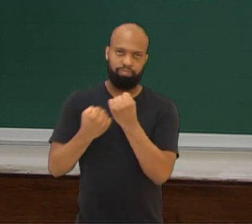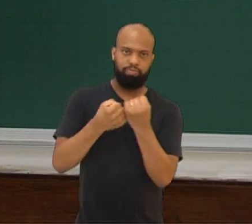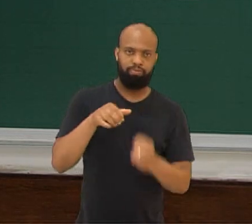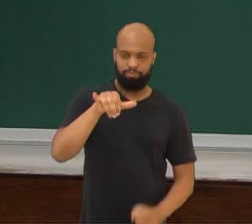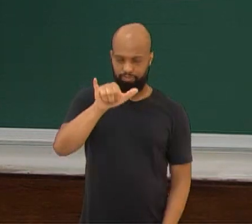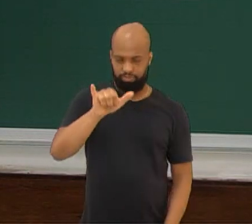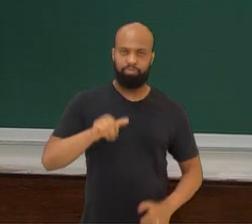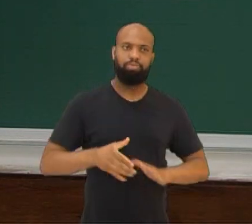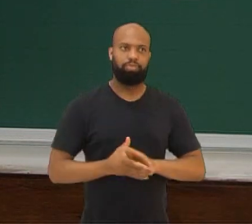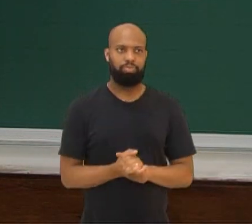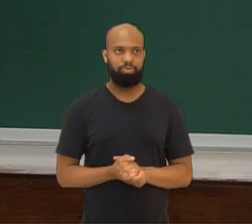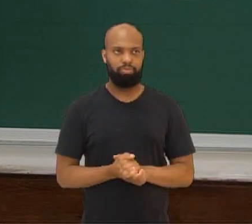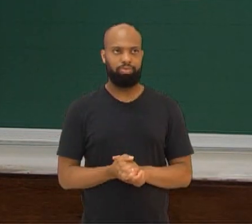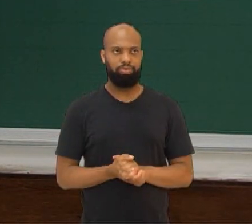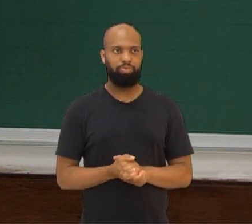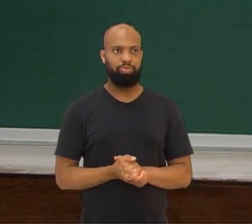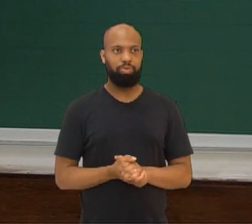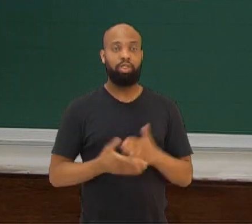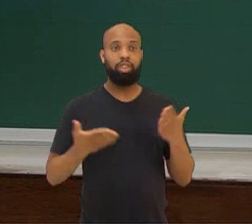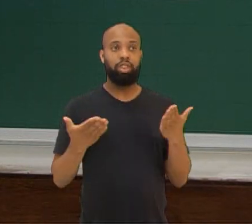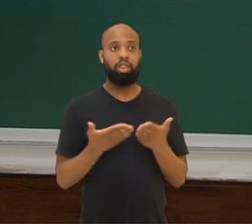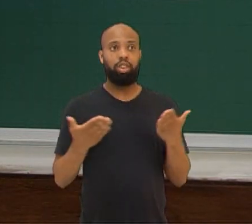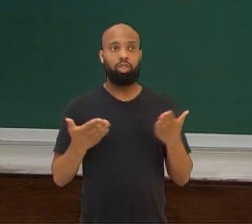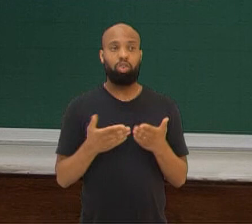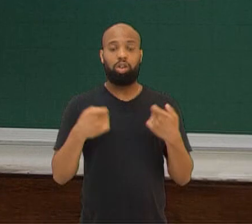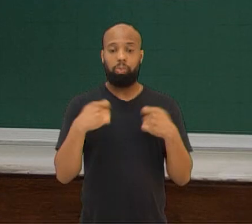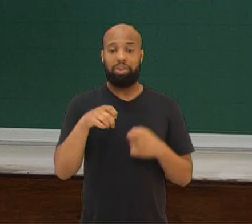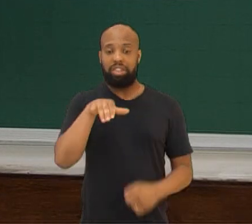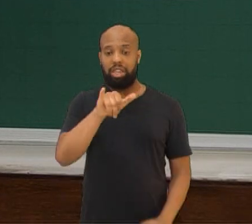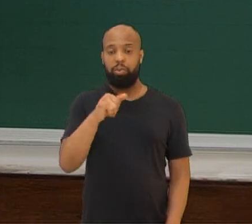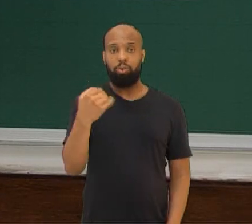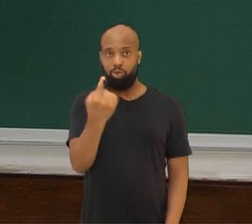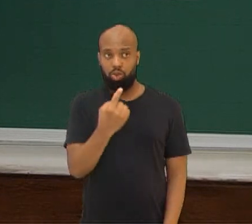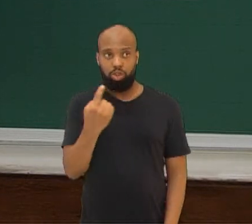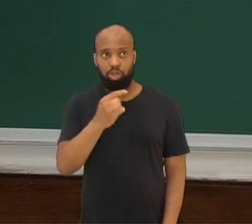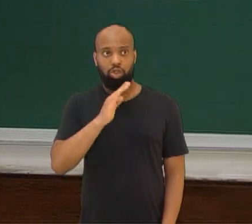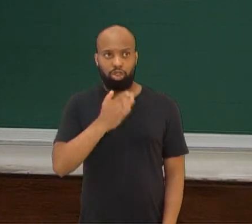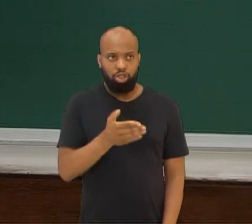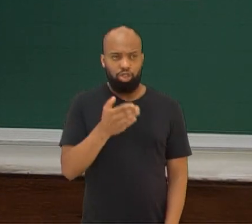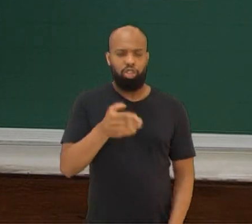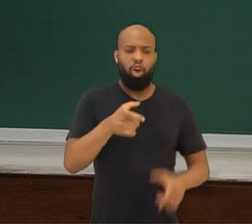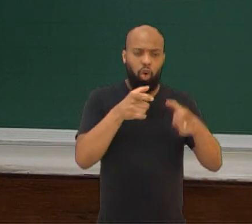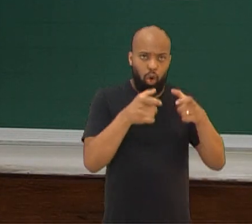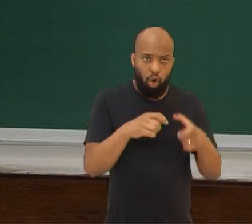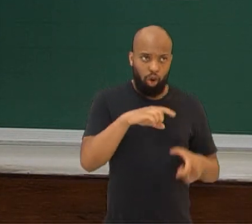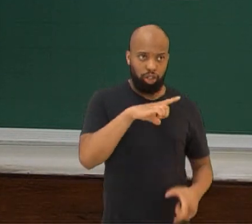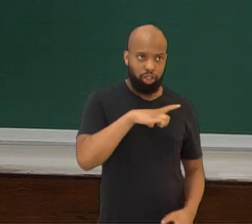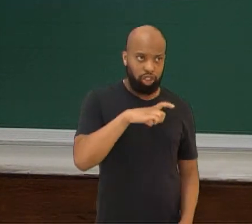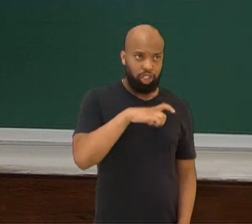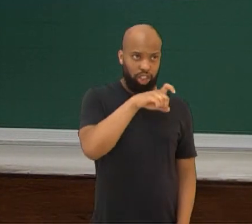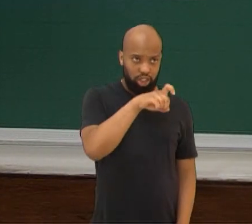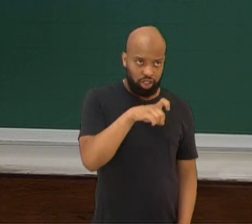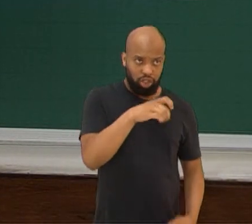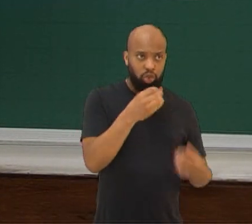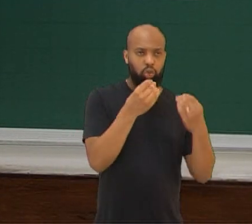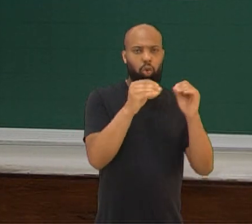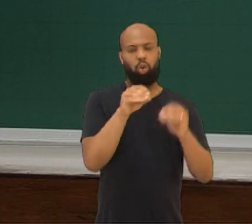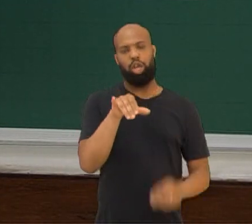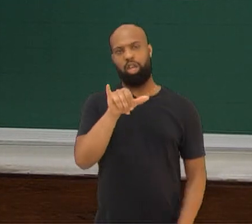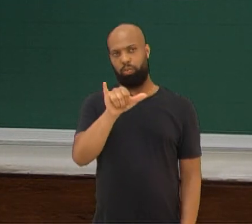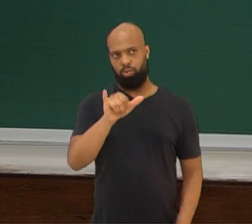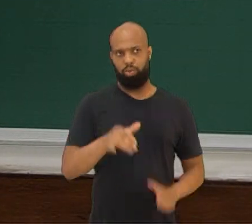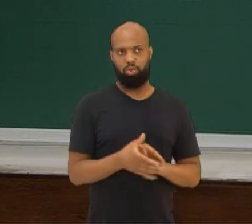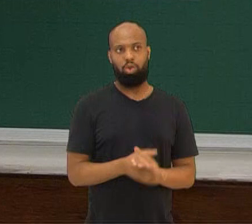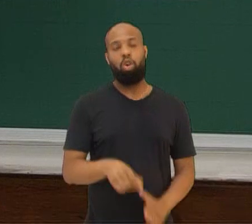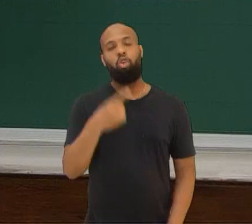y, vamos isolar o y agora. Está aqui tudo trocadinho, vamos isolar o y. X igual a,